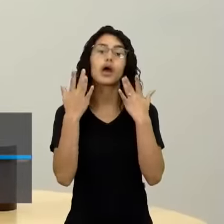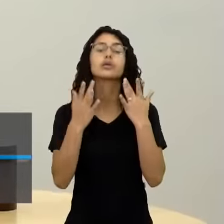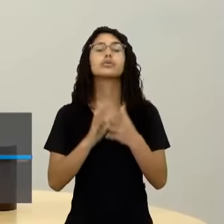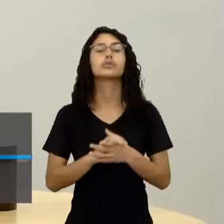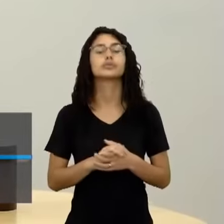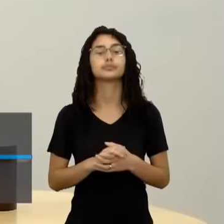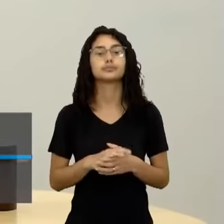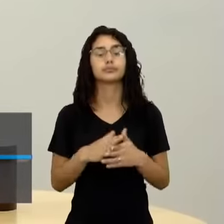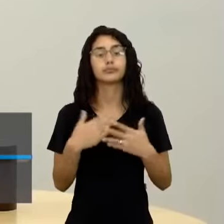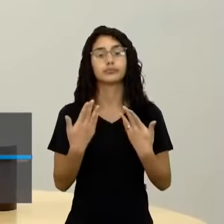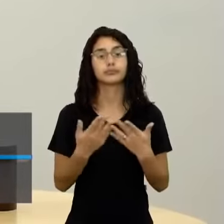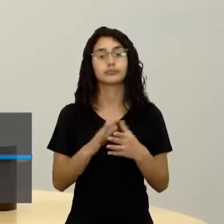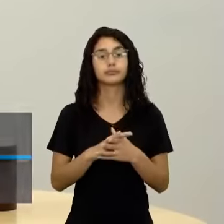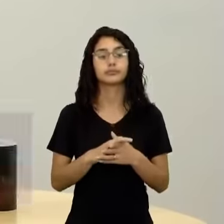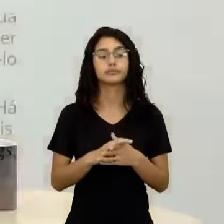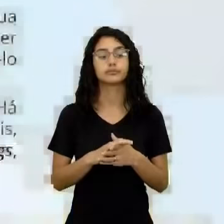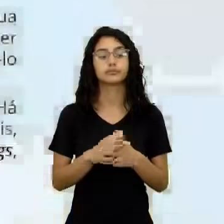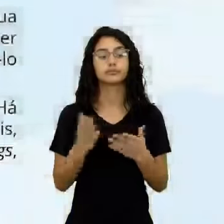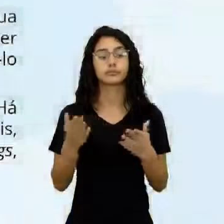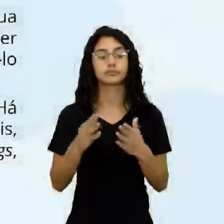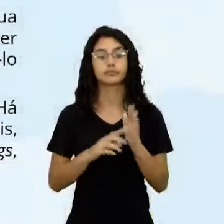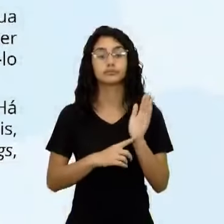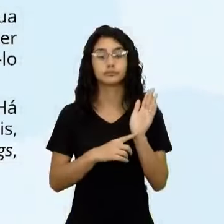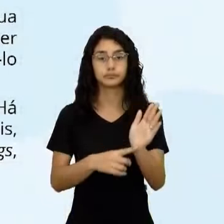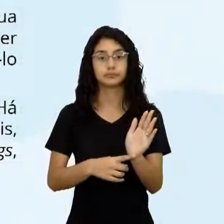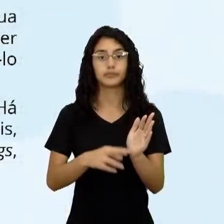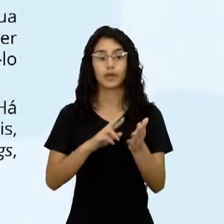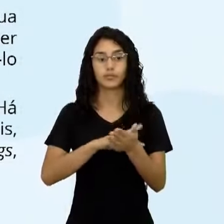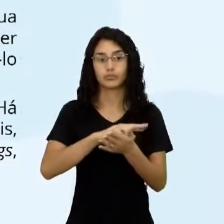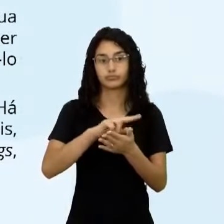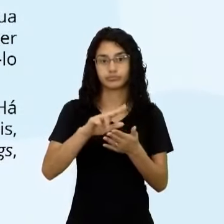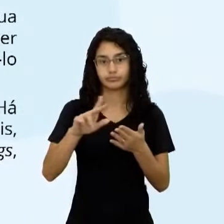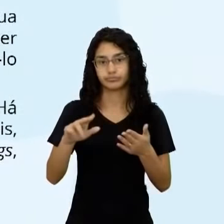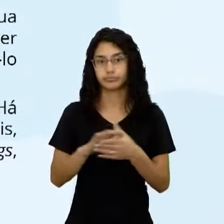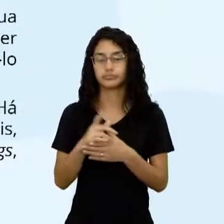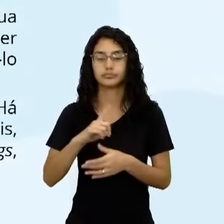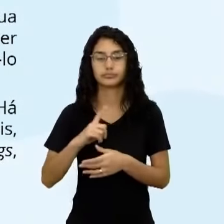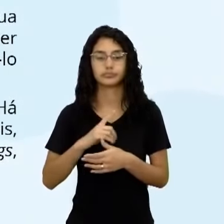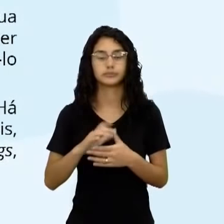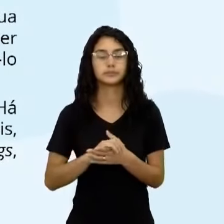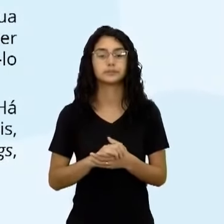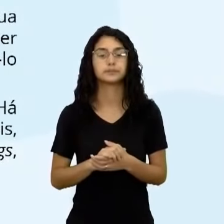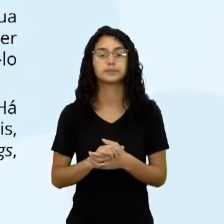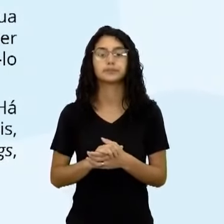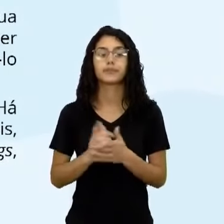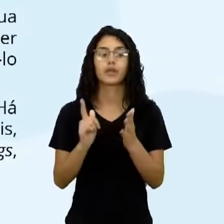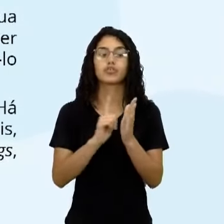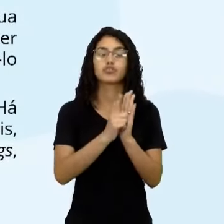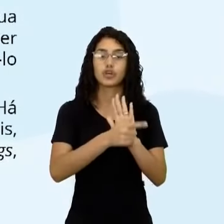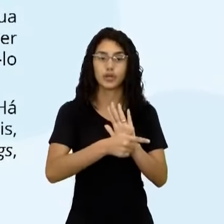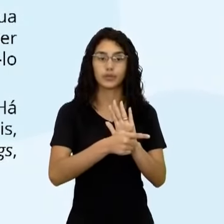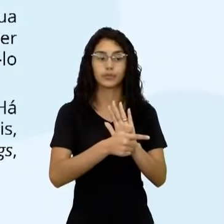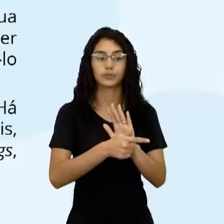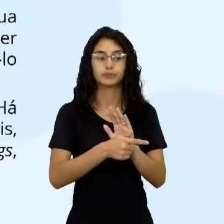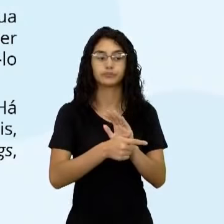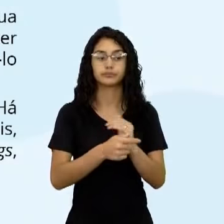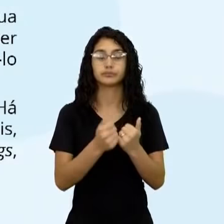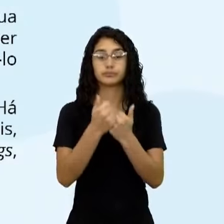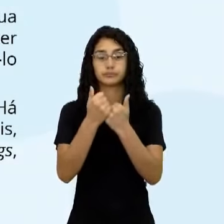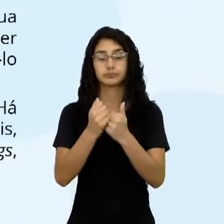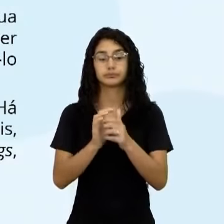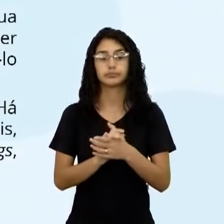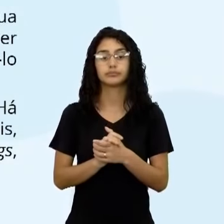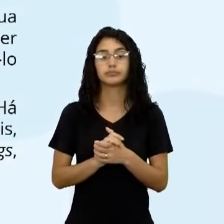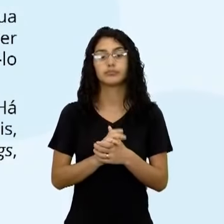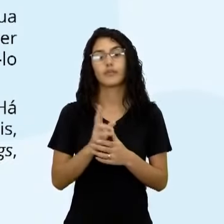então a gente vai tratar um pouquinho essa tela agora sobre essas diversidades Olha lá gêneros e suportes Nem só de